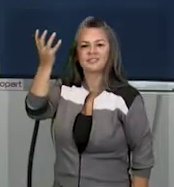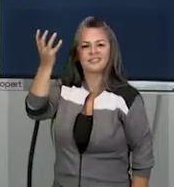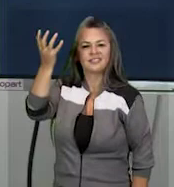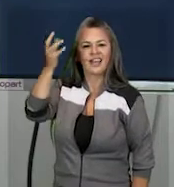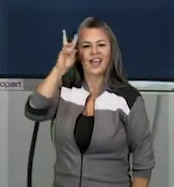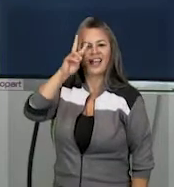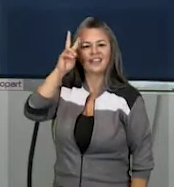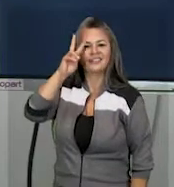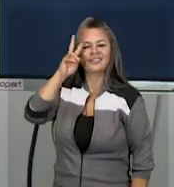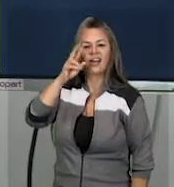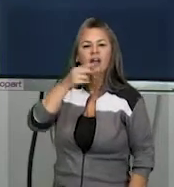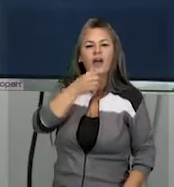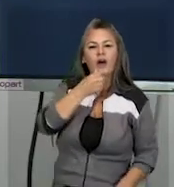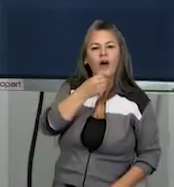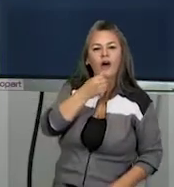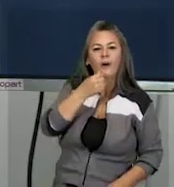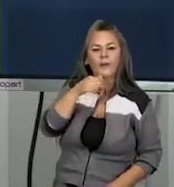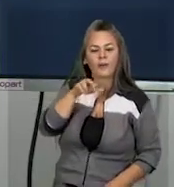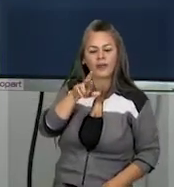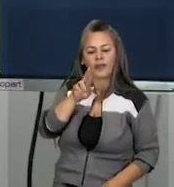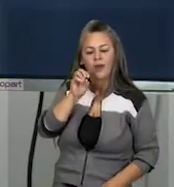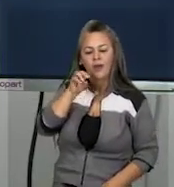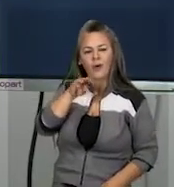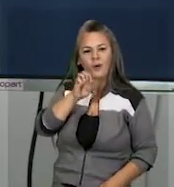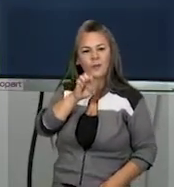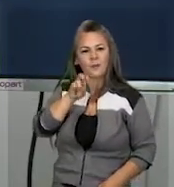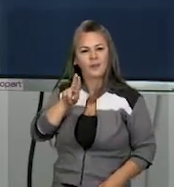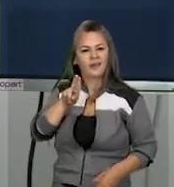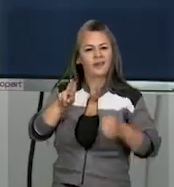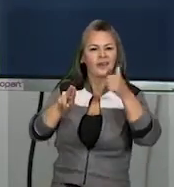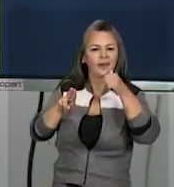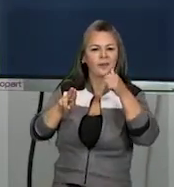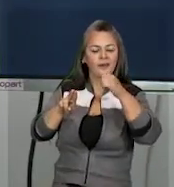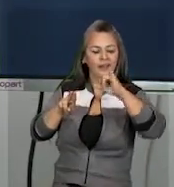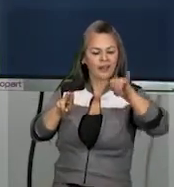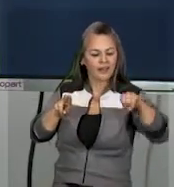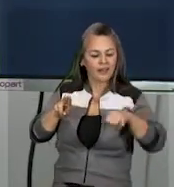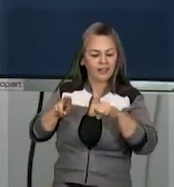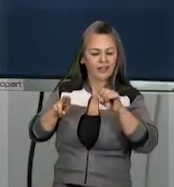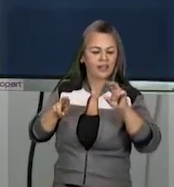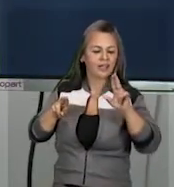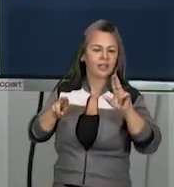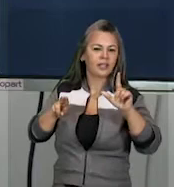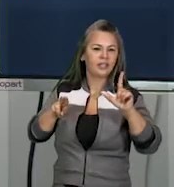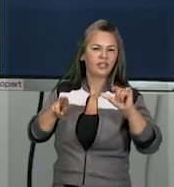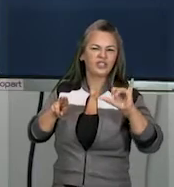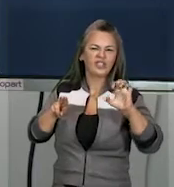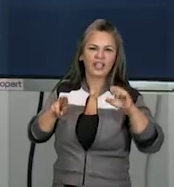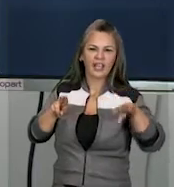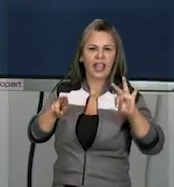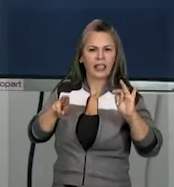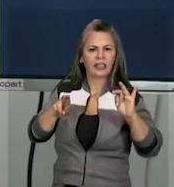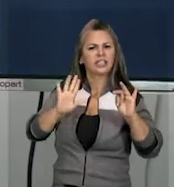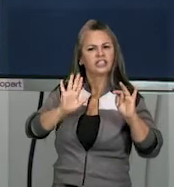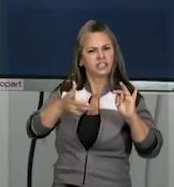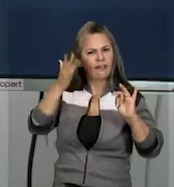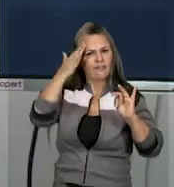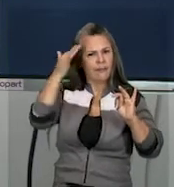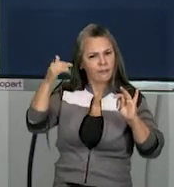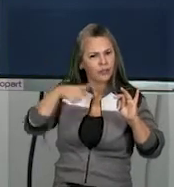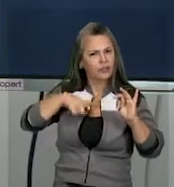até para cinema, né? Em várias versões. Tem a versão da década de 50 ou 60, se eu não me engano, e tem a versão